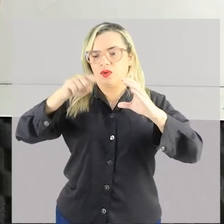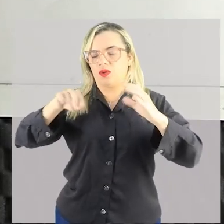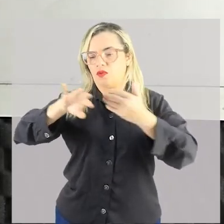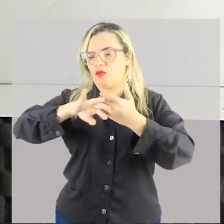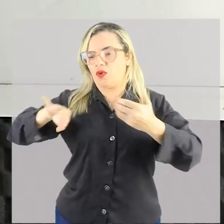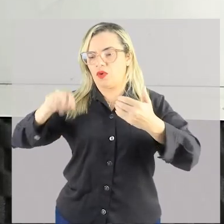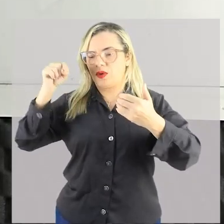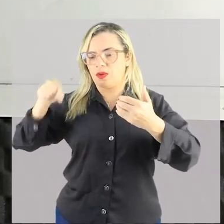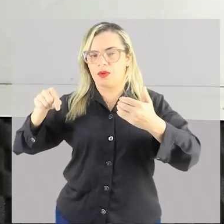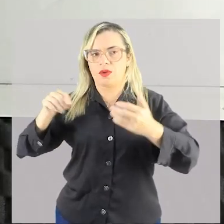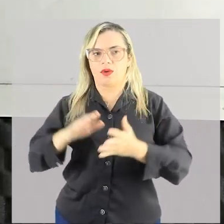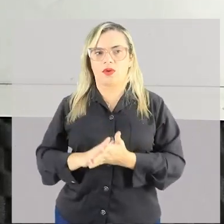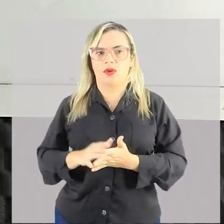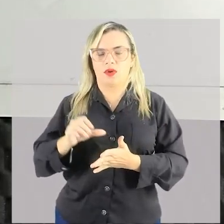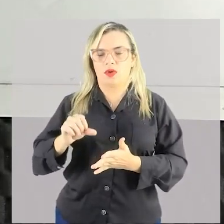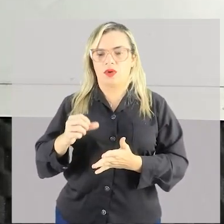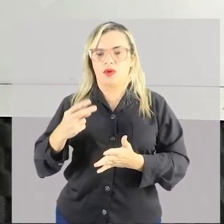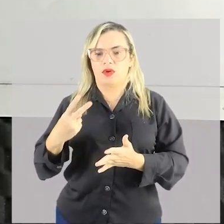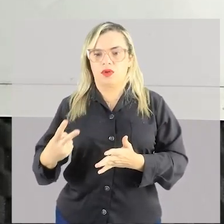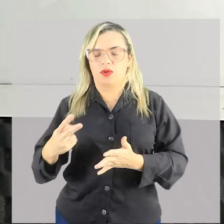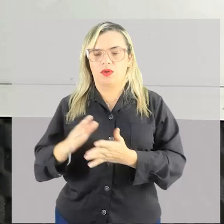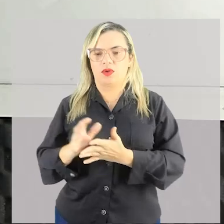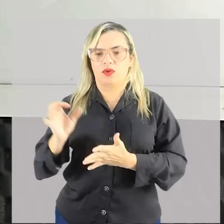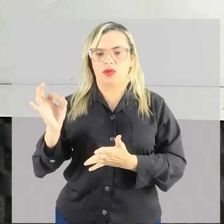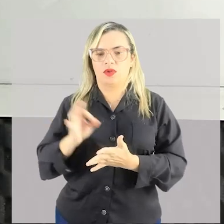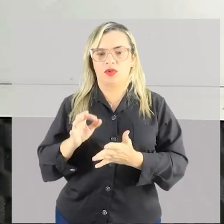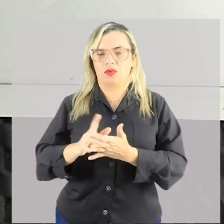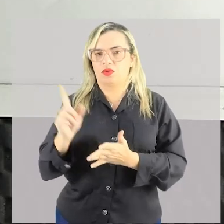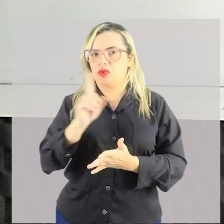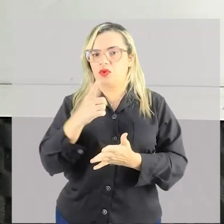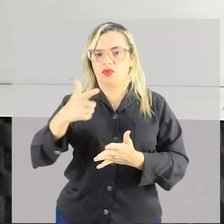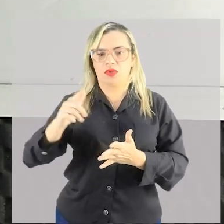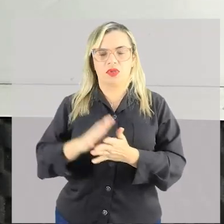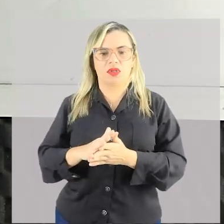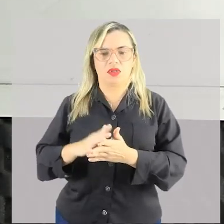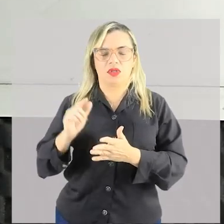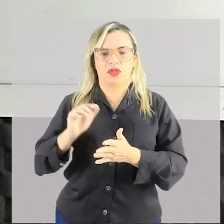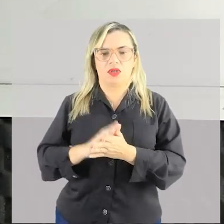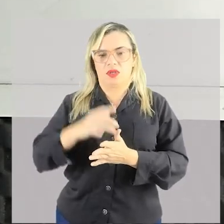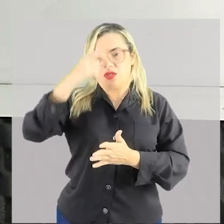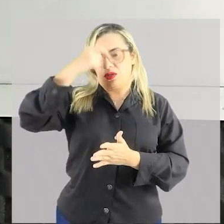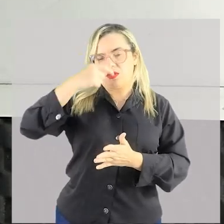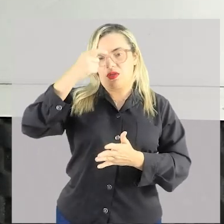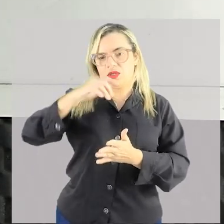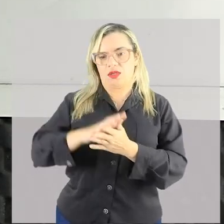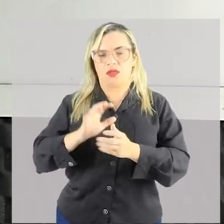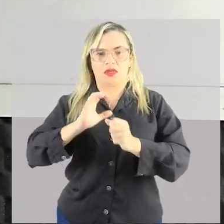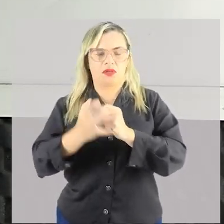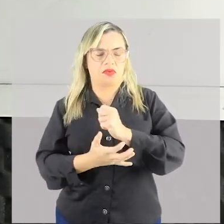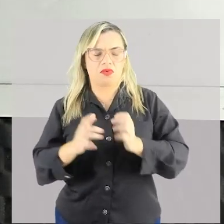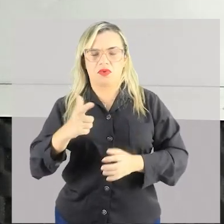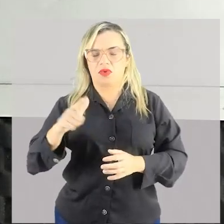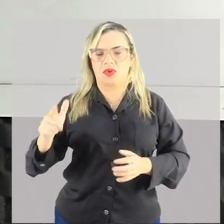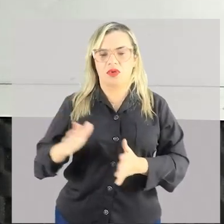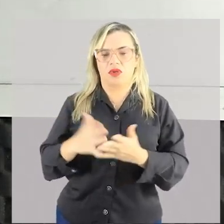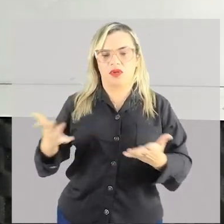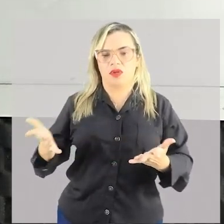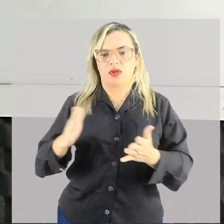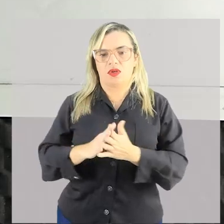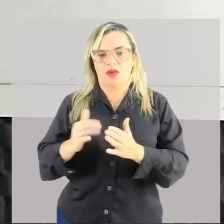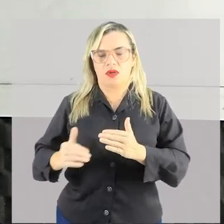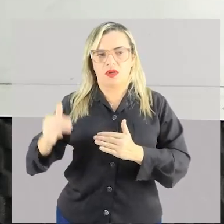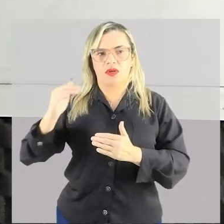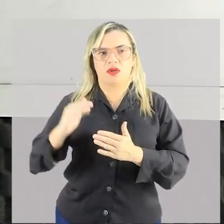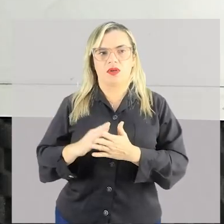não estão nem gripadas nem com covid beleza como eu vi que passa aqui de 100% Pode ser que